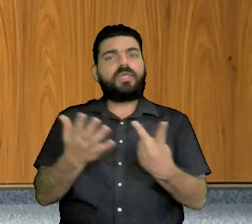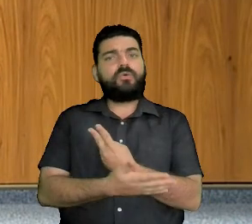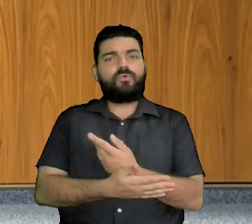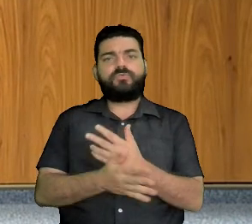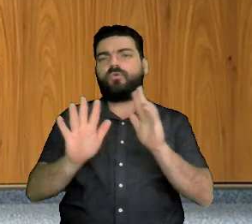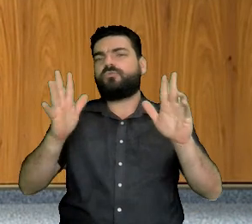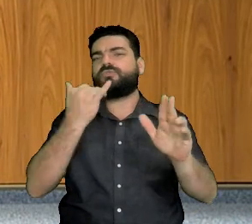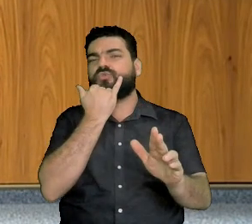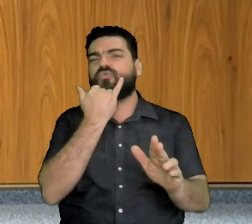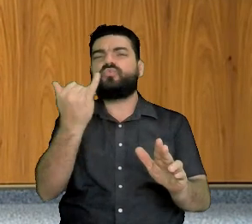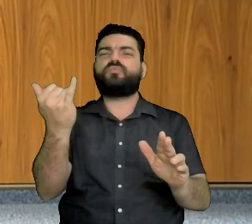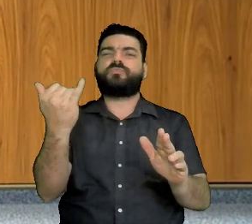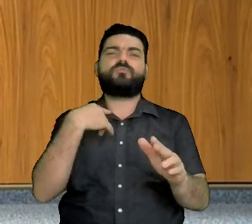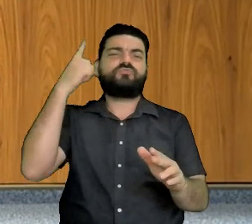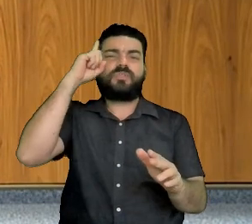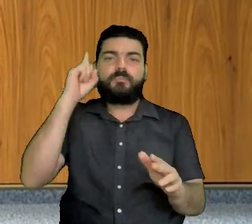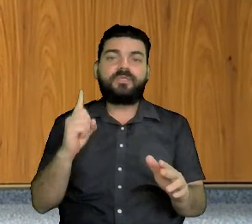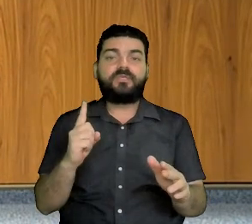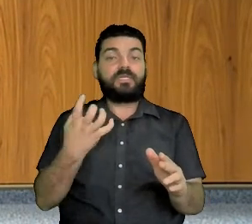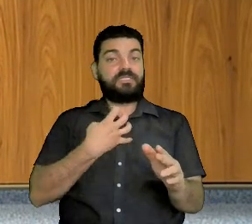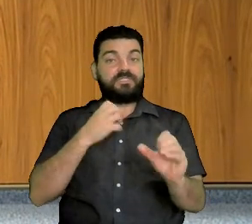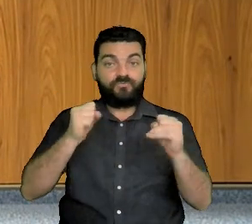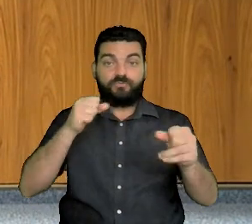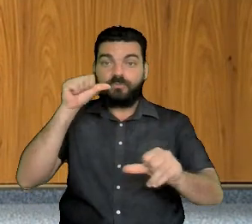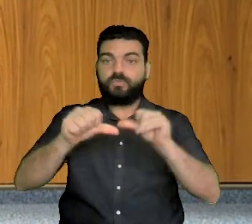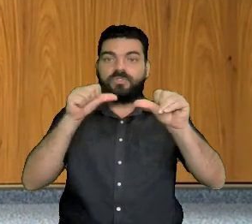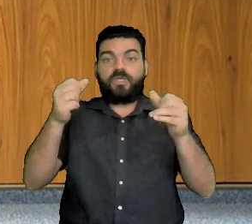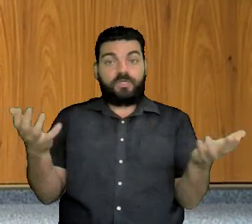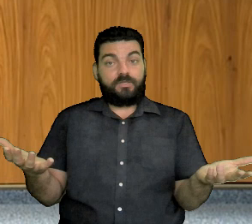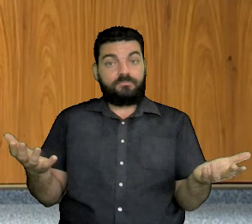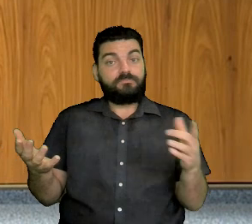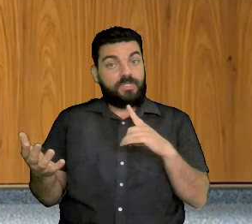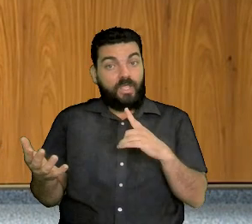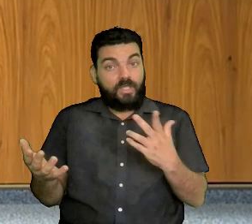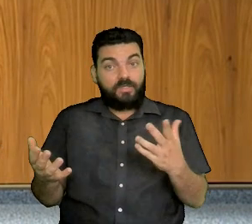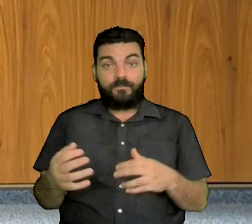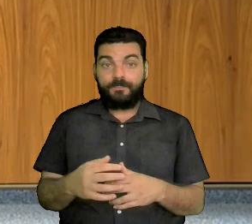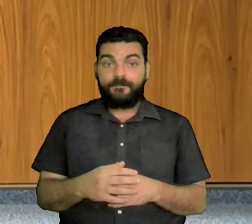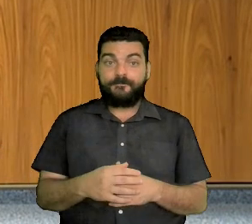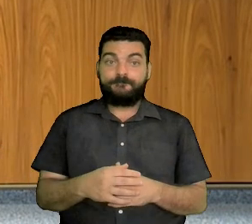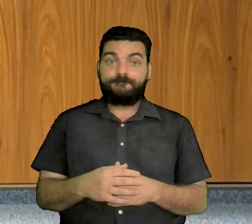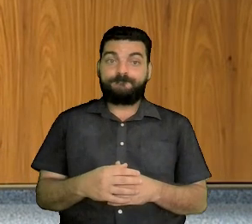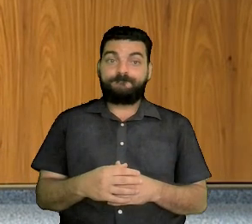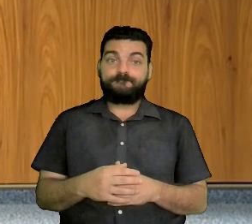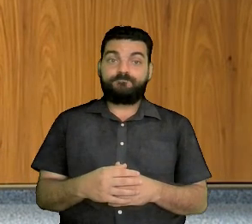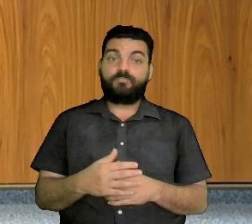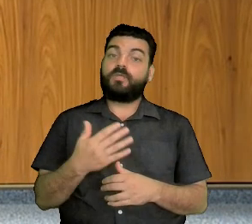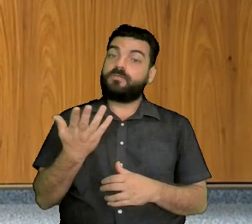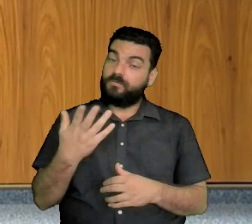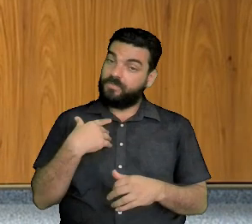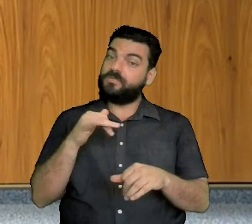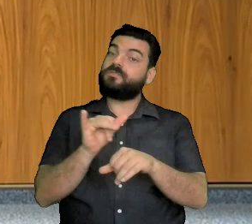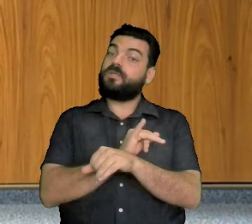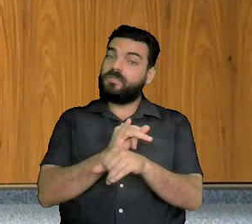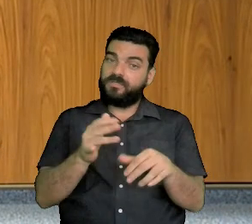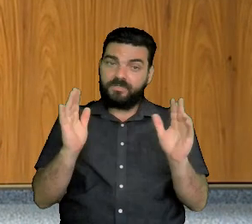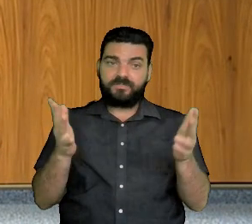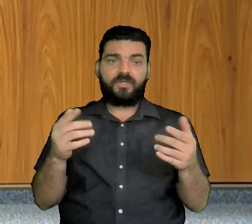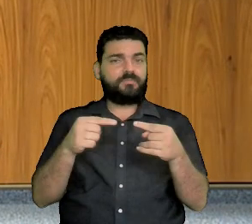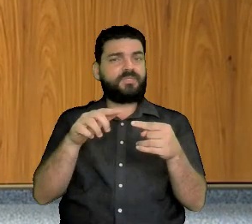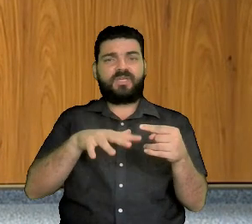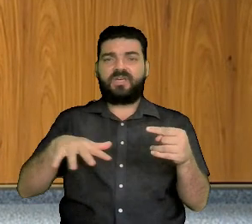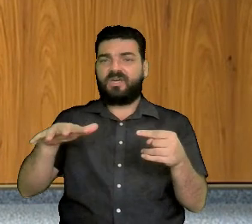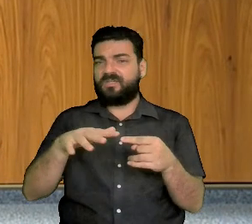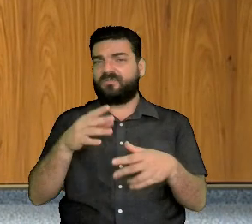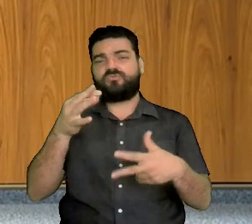compromete a ajustar a sua conduta. Então, nós temos aí soluções nas mais diversas áreas, no